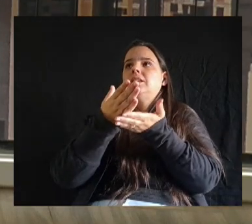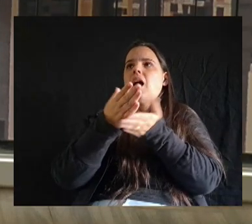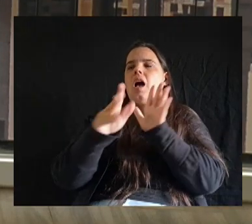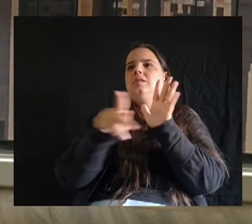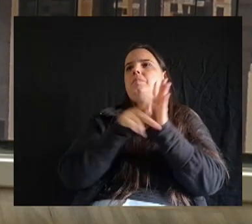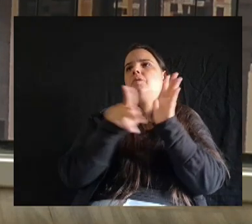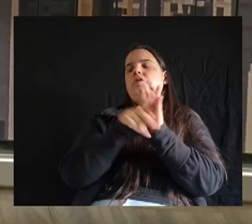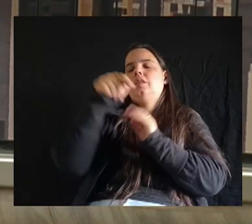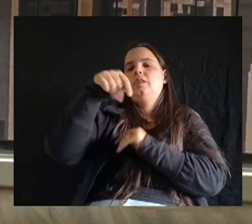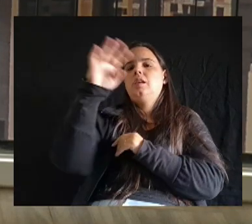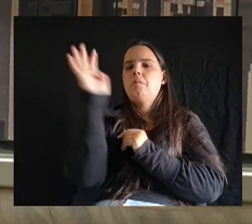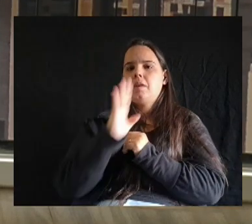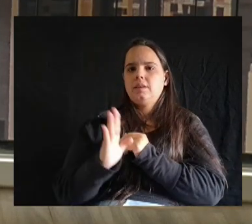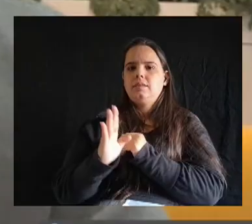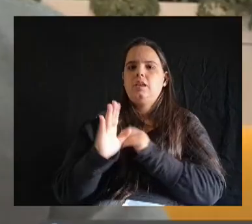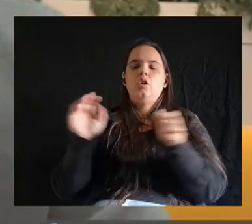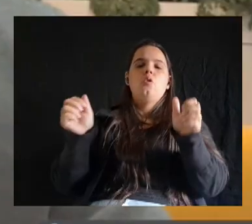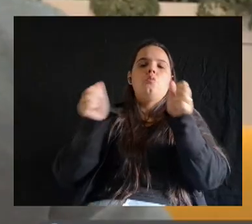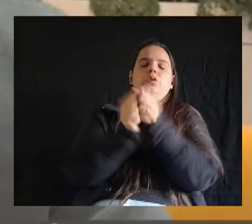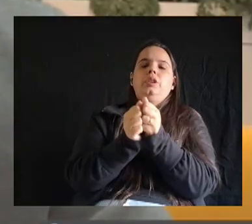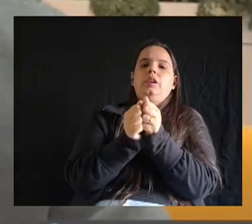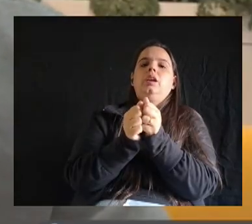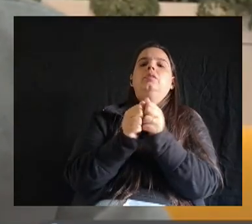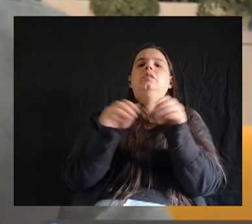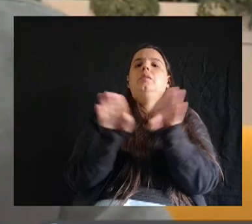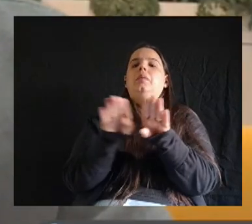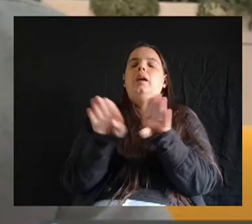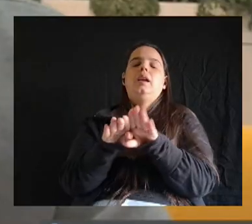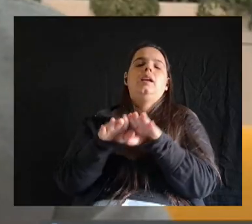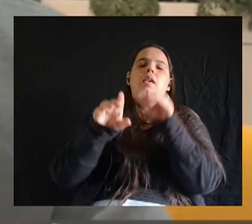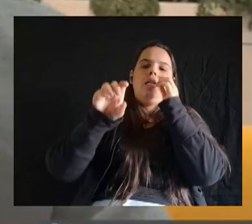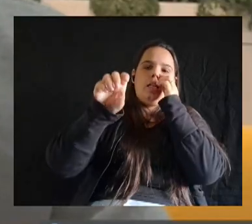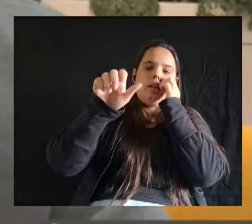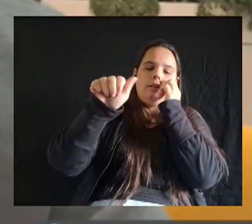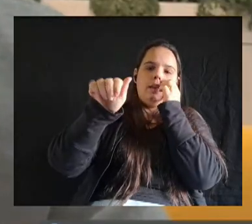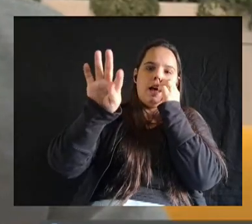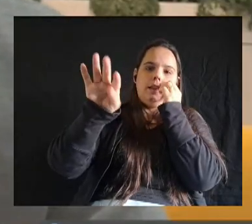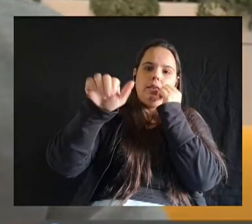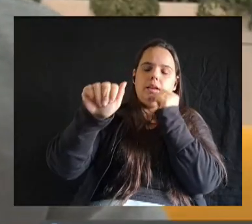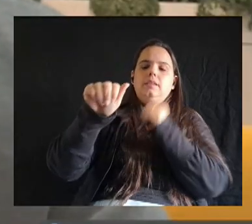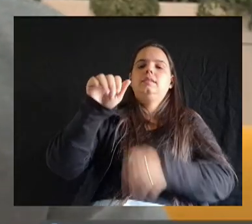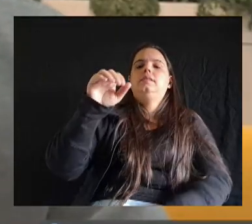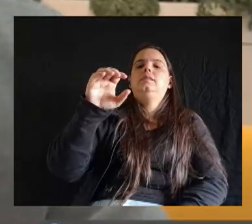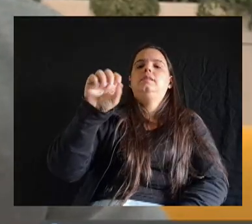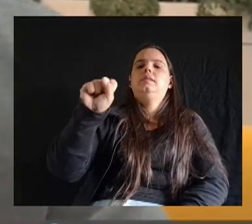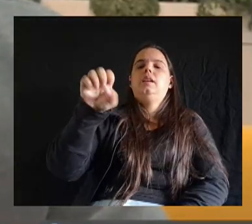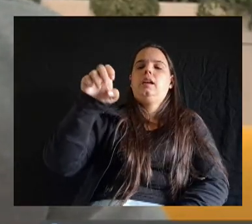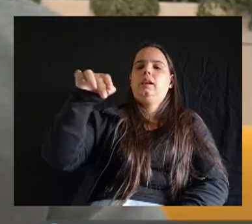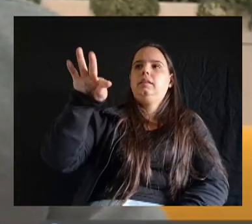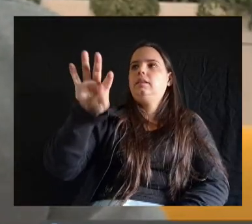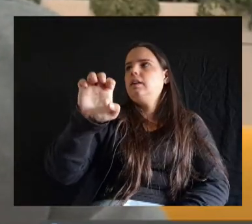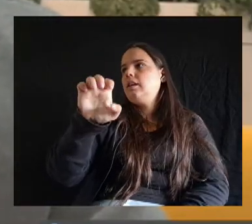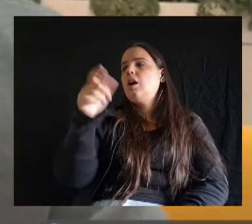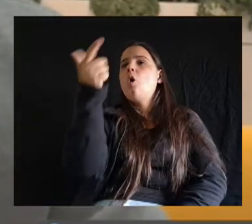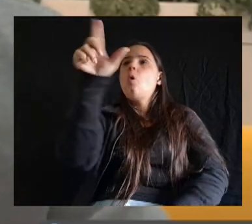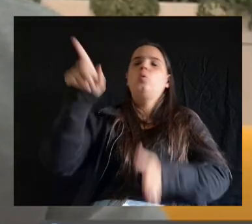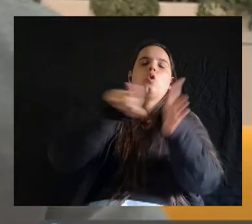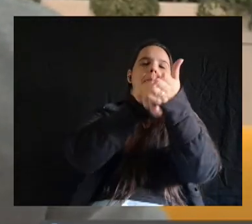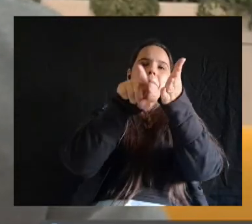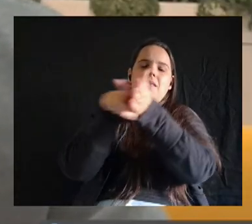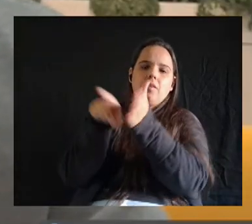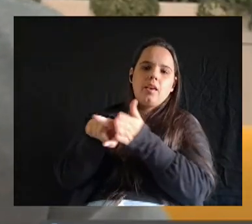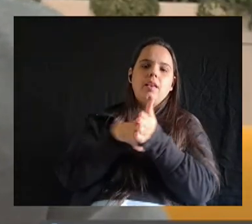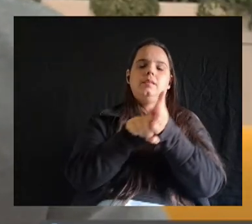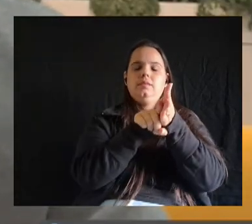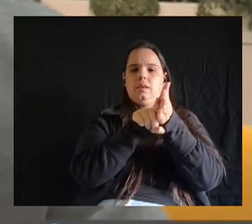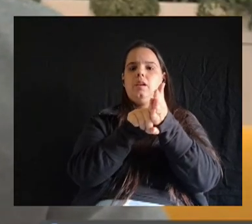unir startups, data centers, universidades, outros centros de pesquisa em torno desse tema. Então,